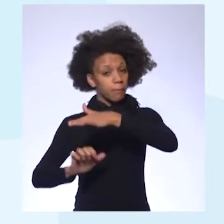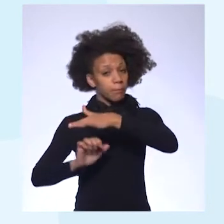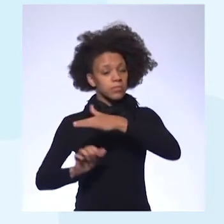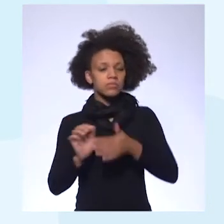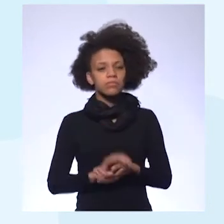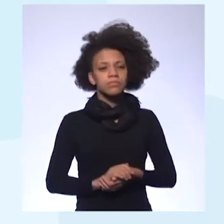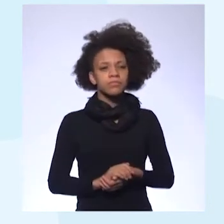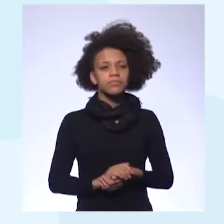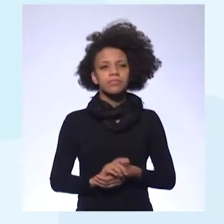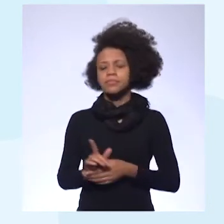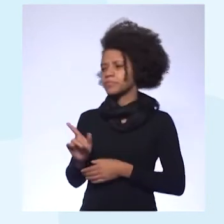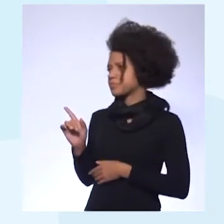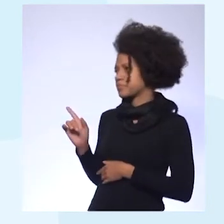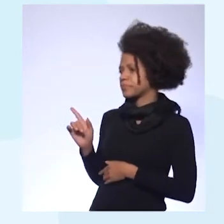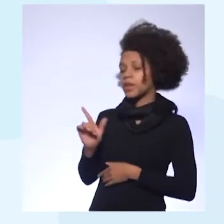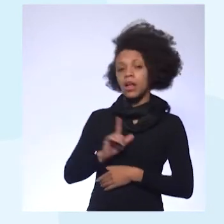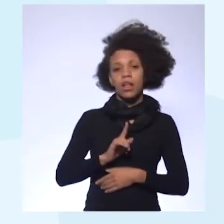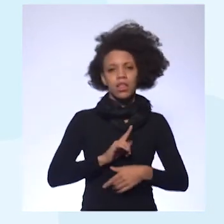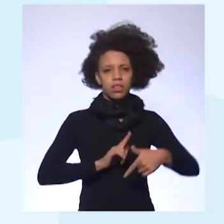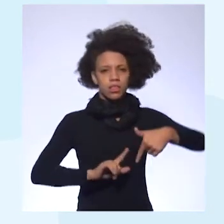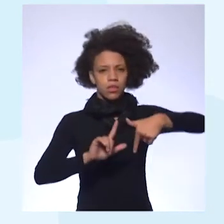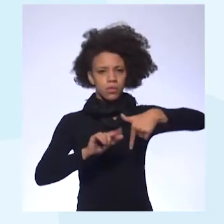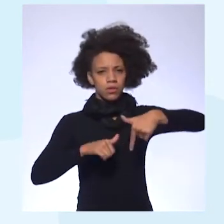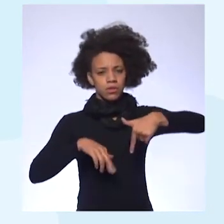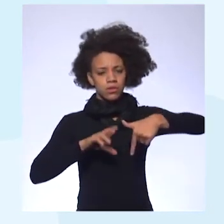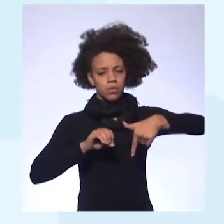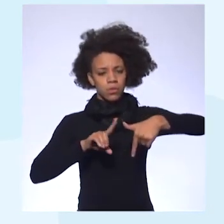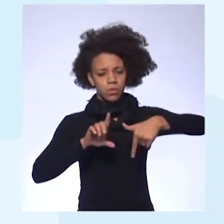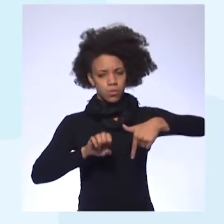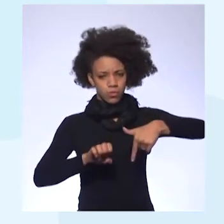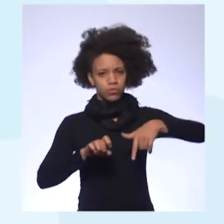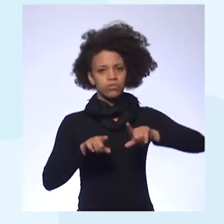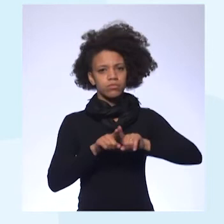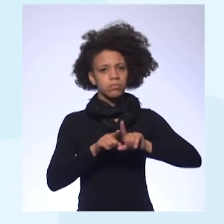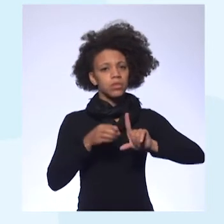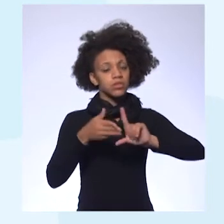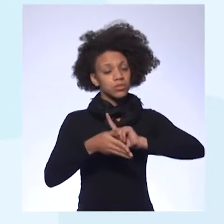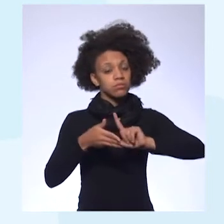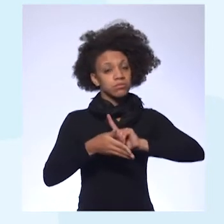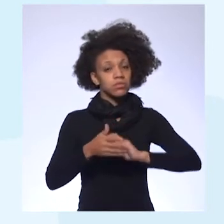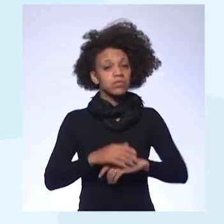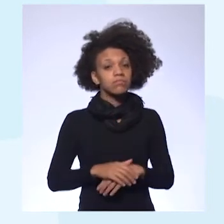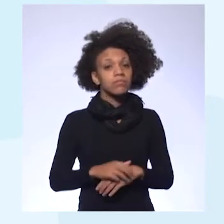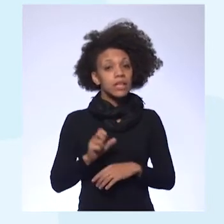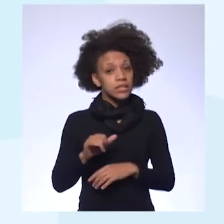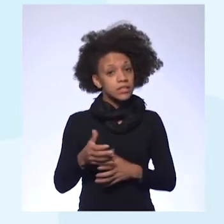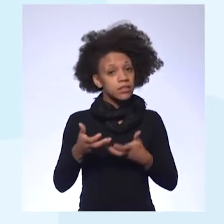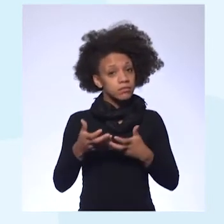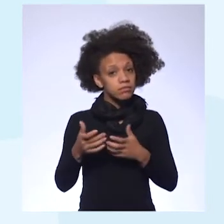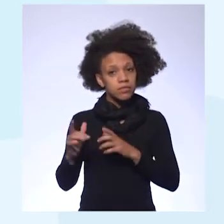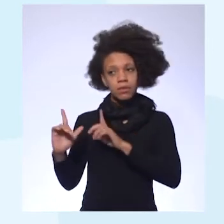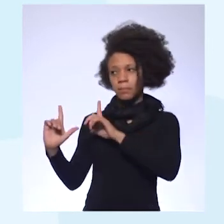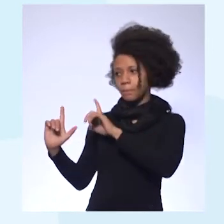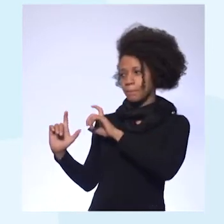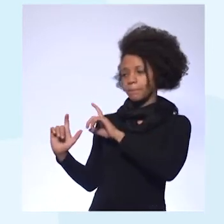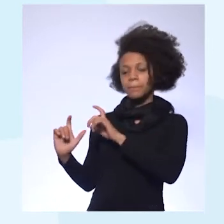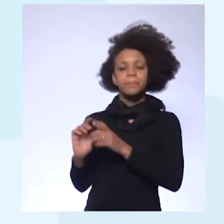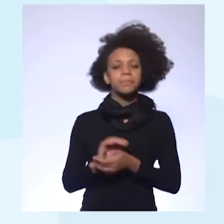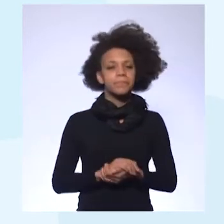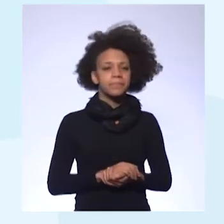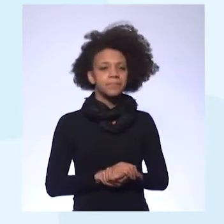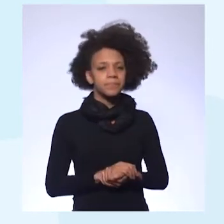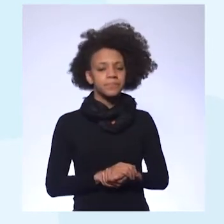vocês têm um endereço de acesso e o QR Code também, né? Se for o caso, deem um print, tirem uma